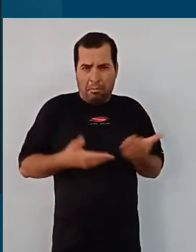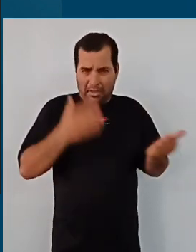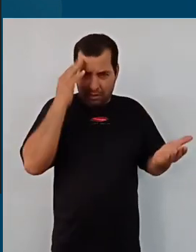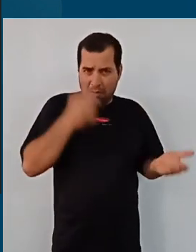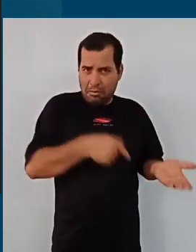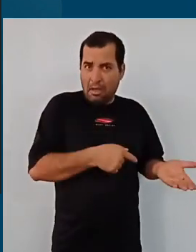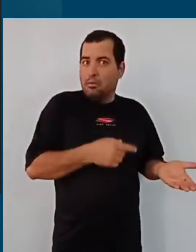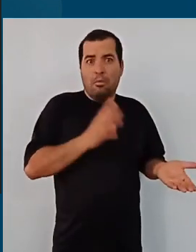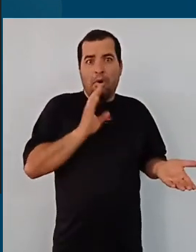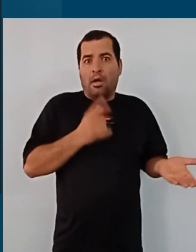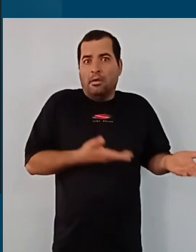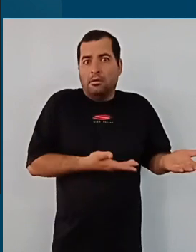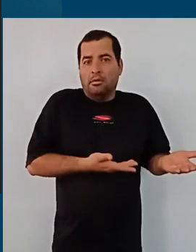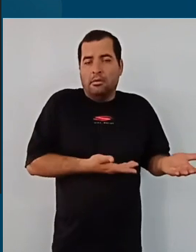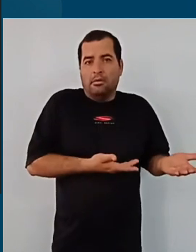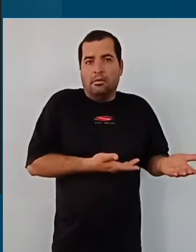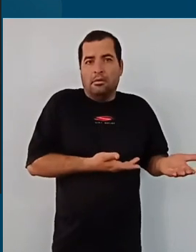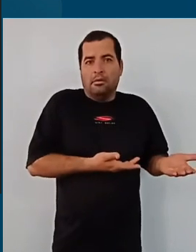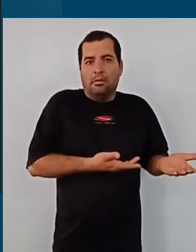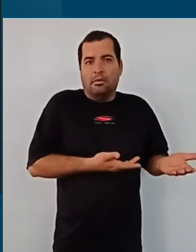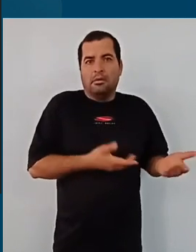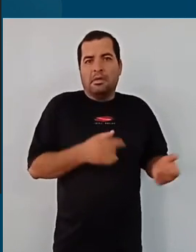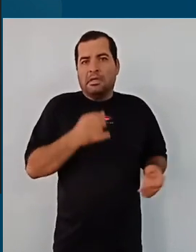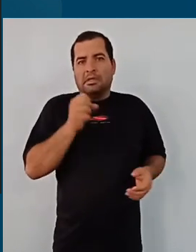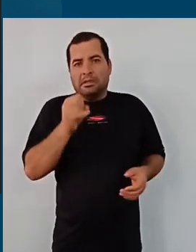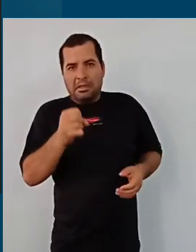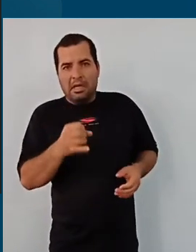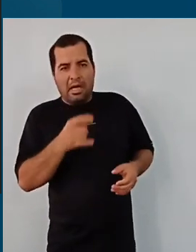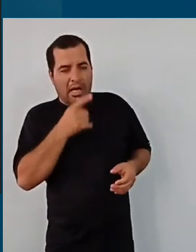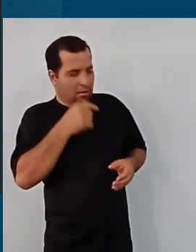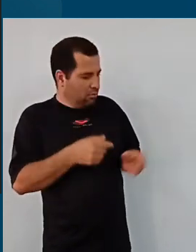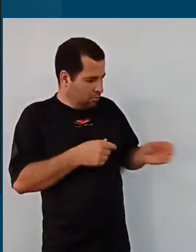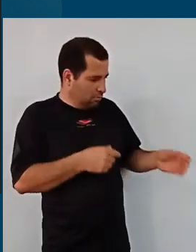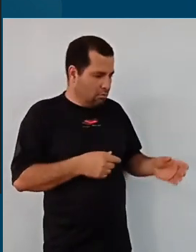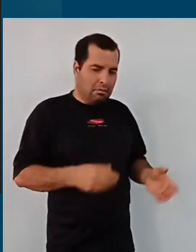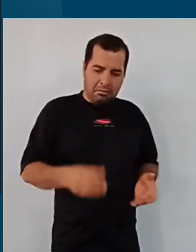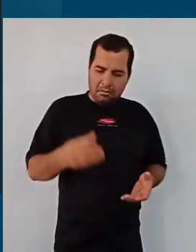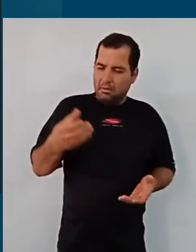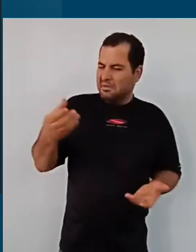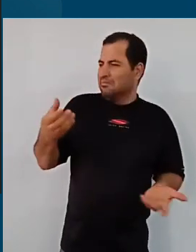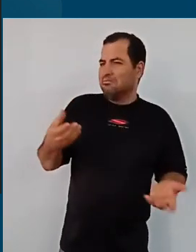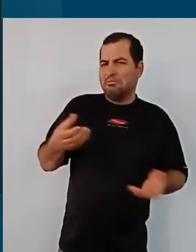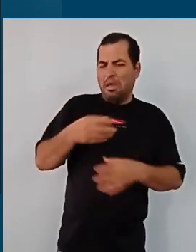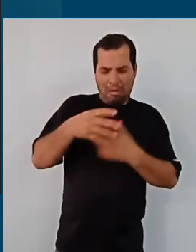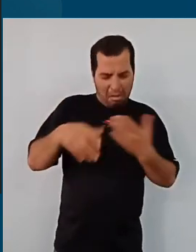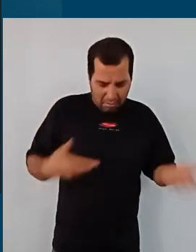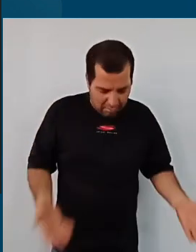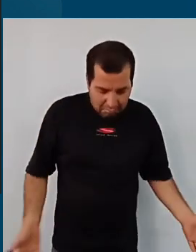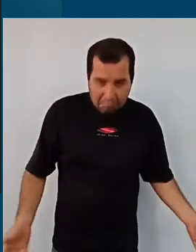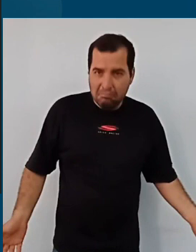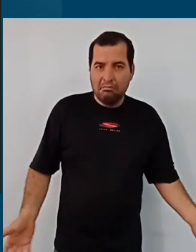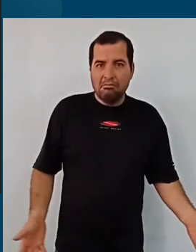tem esse esquema. Se eu der um copo com água para ele, provavelmente vai sair uma bagunça.